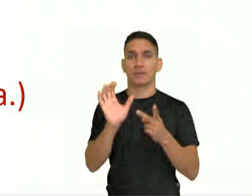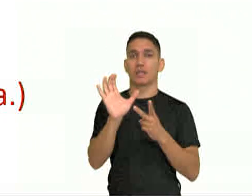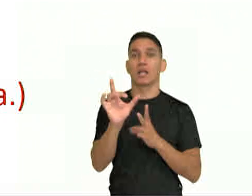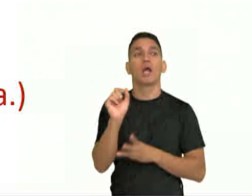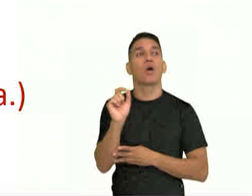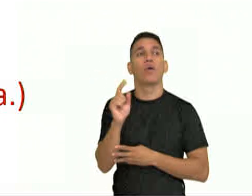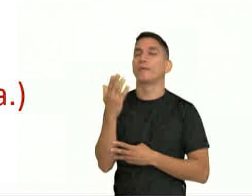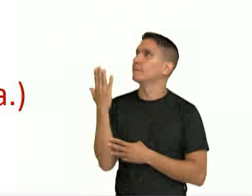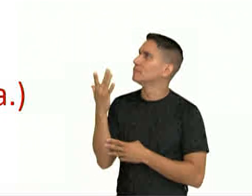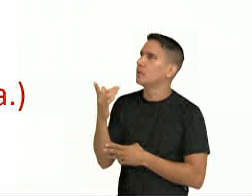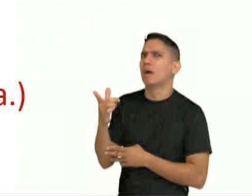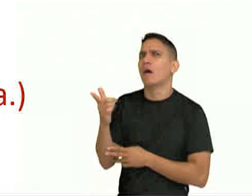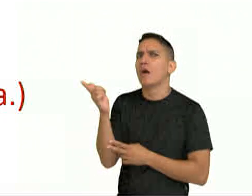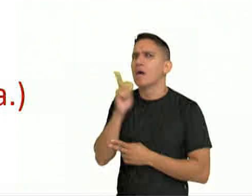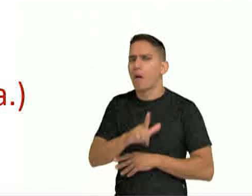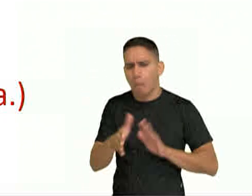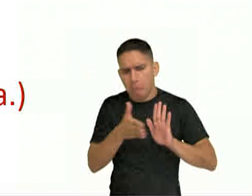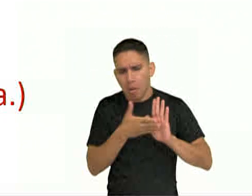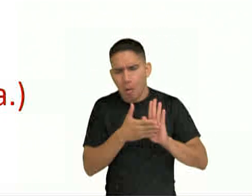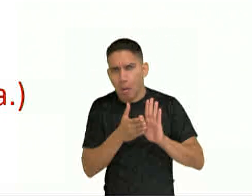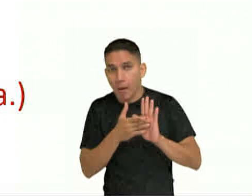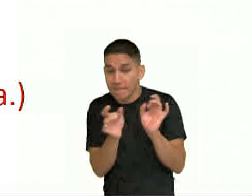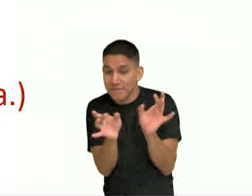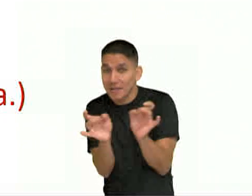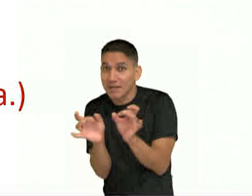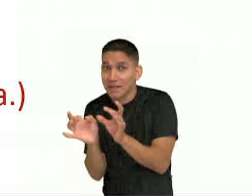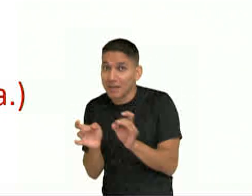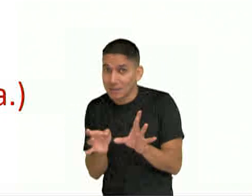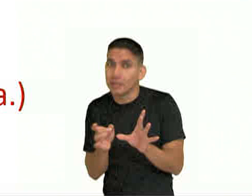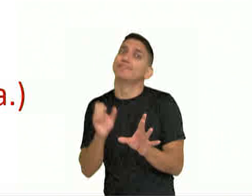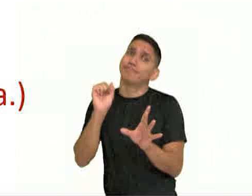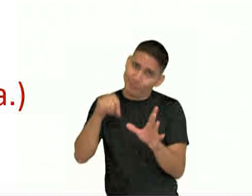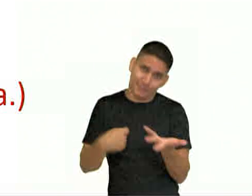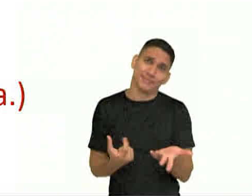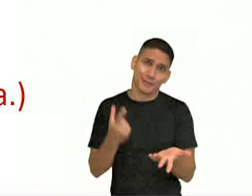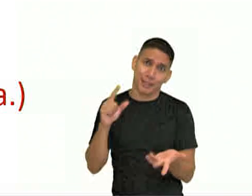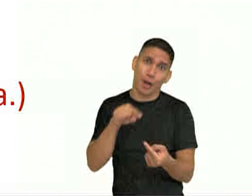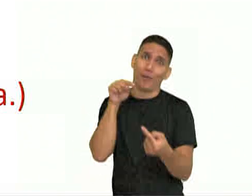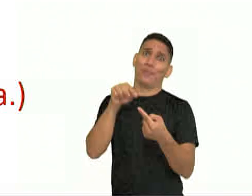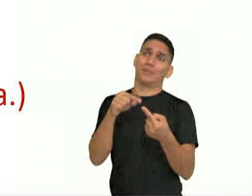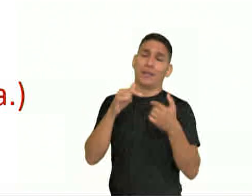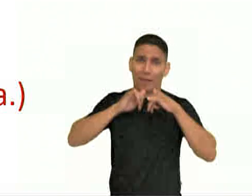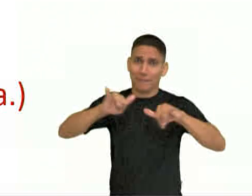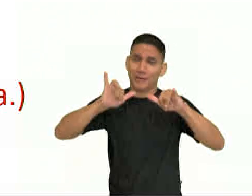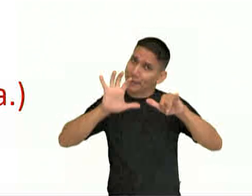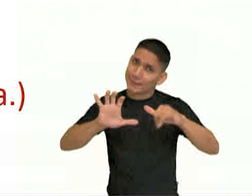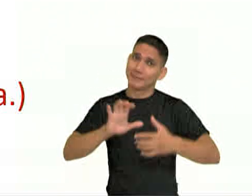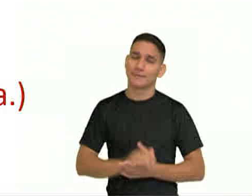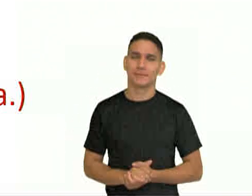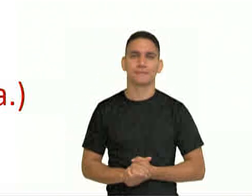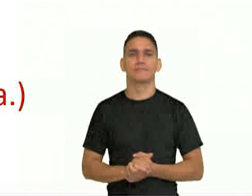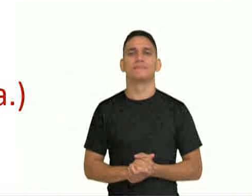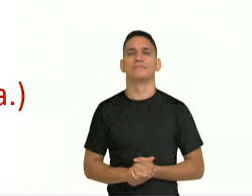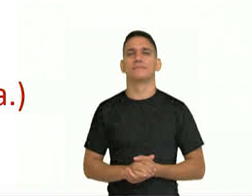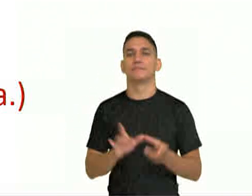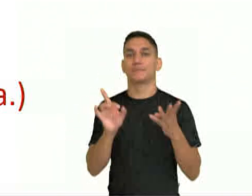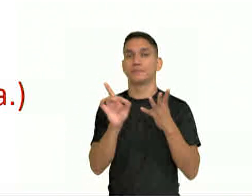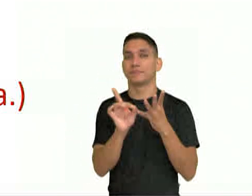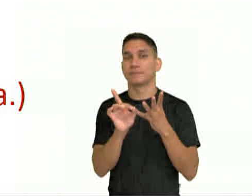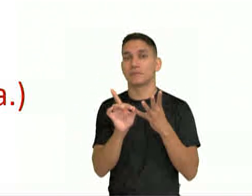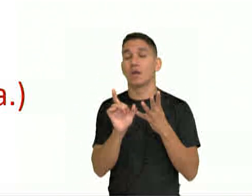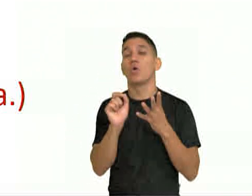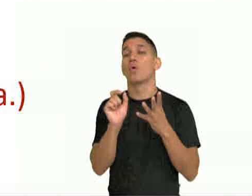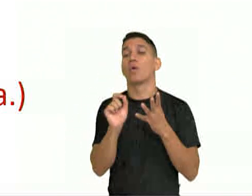como proposta básica vender um produto? Sim, essa é a finalidade da propaganda, vender o produto, né? D,